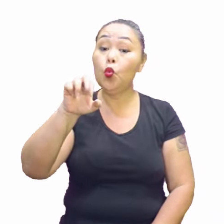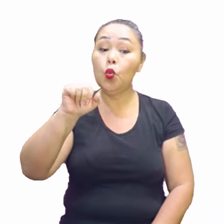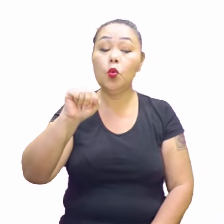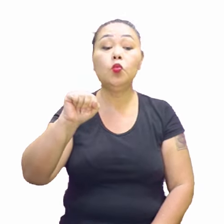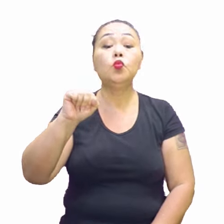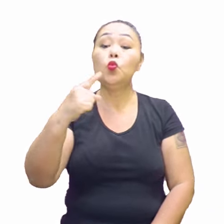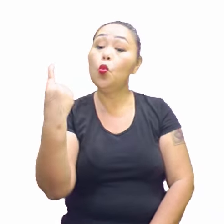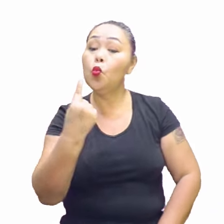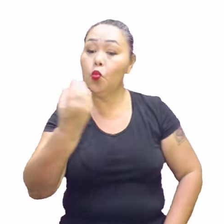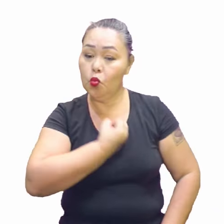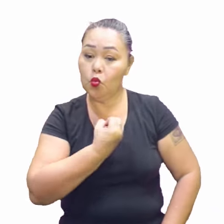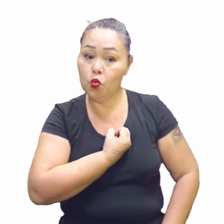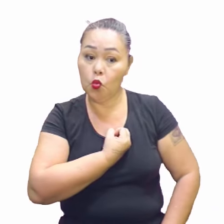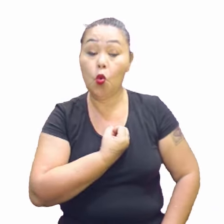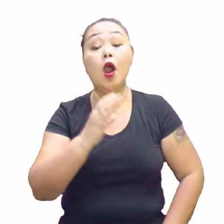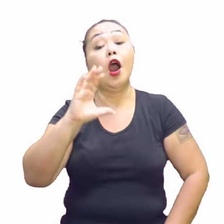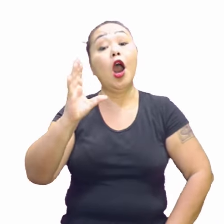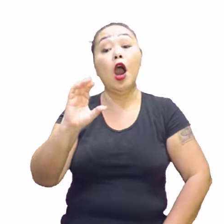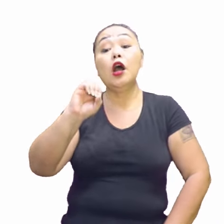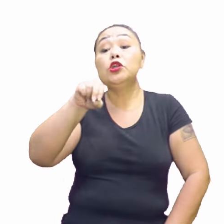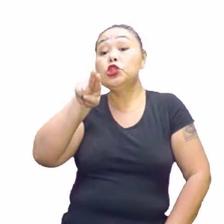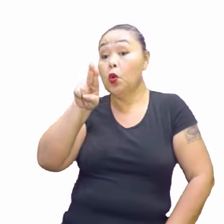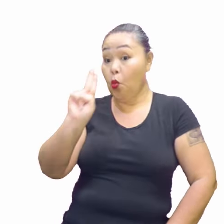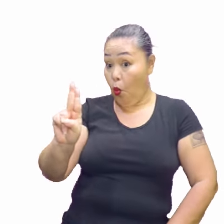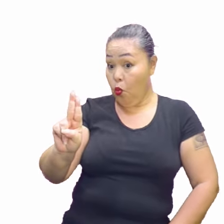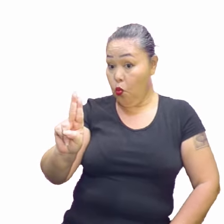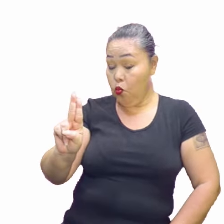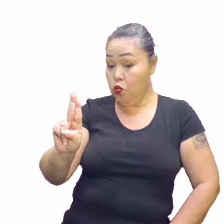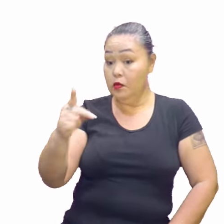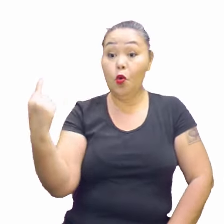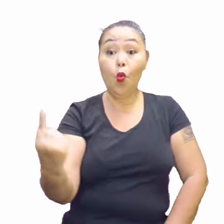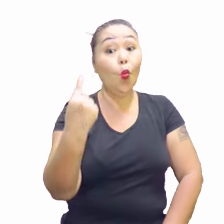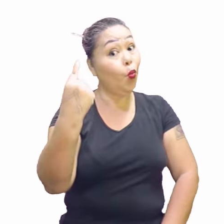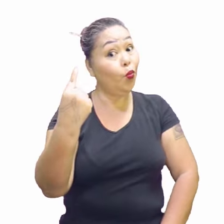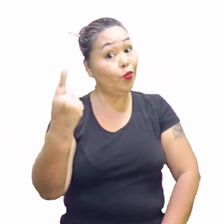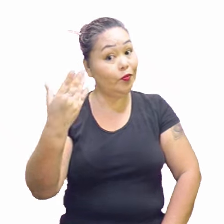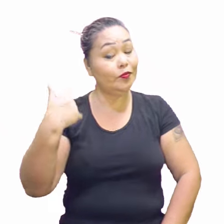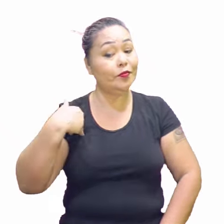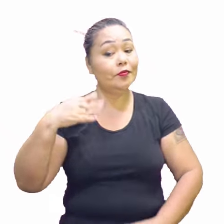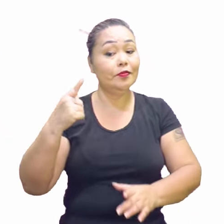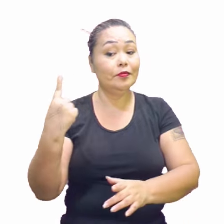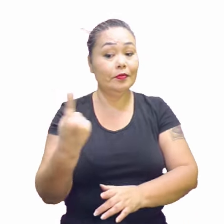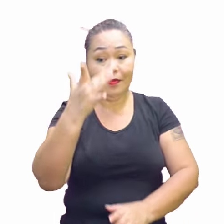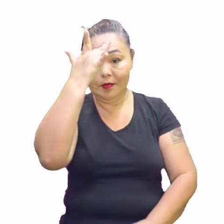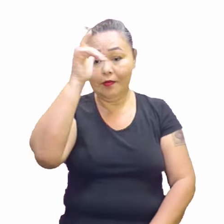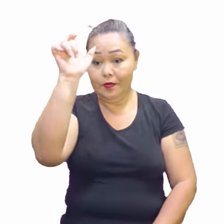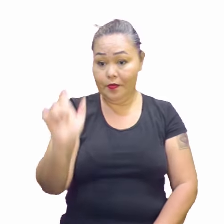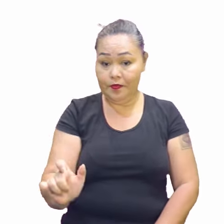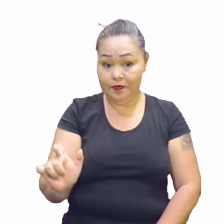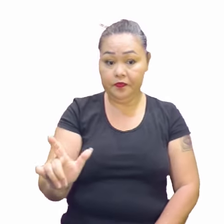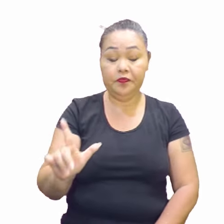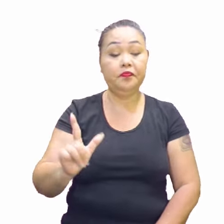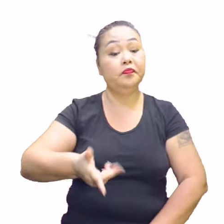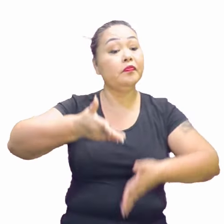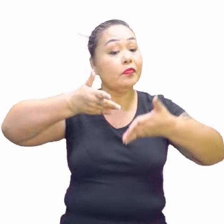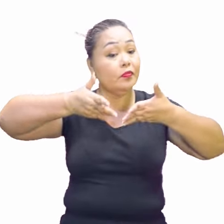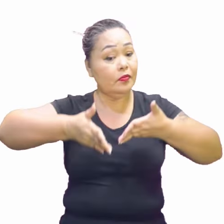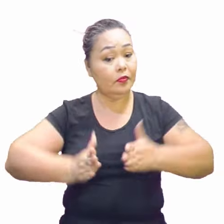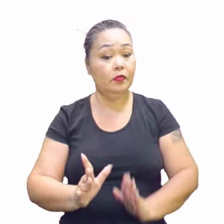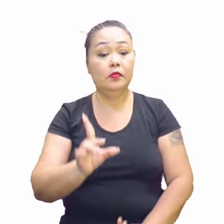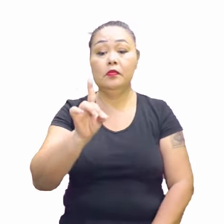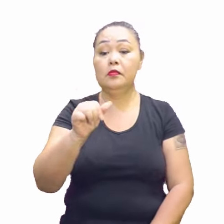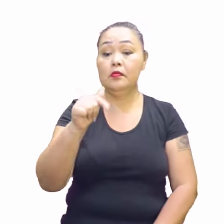o numeral 1. Então, chegou ontem à noite um turista. Nasceram no dia